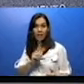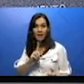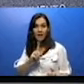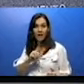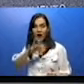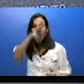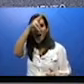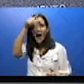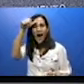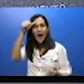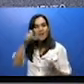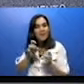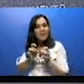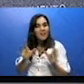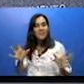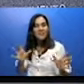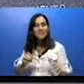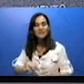palavra os